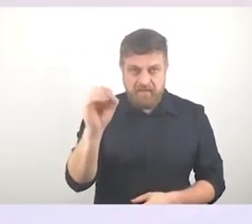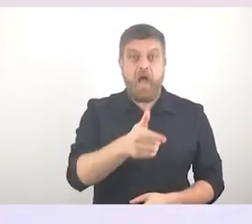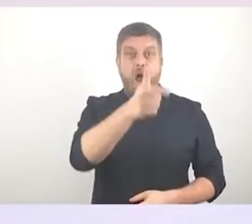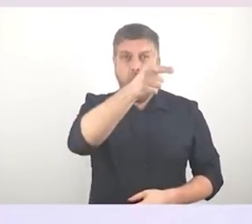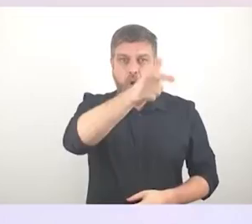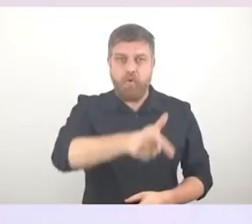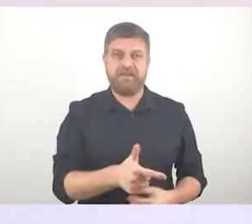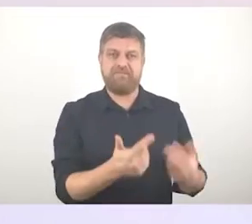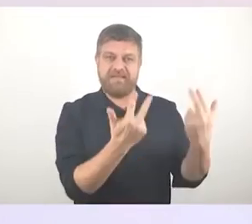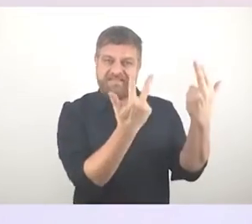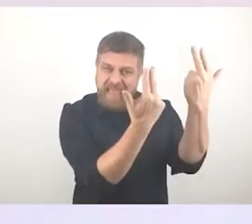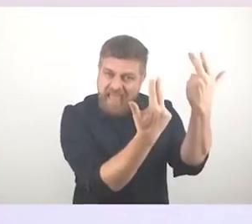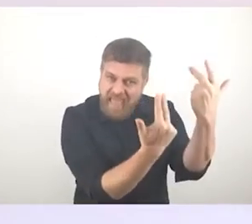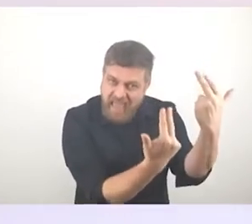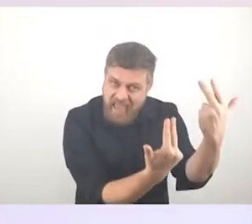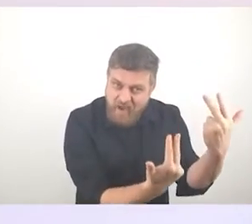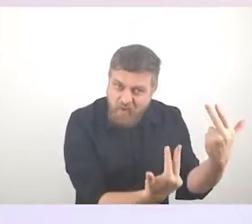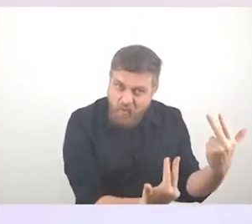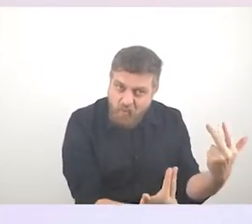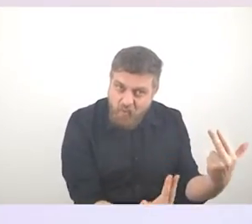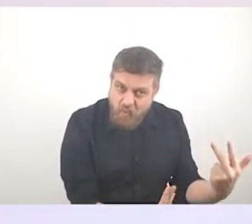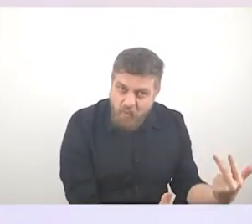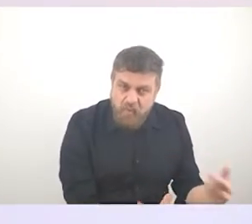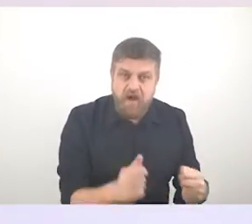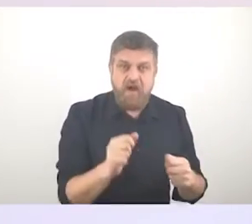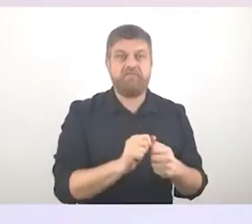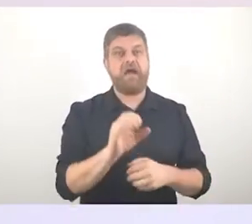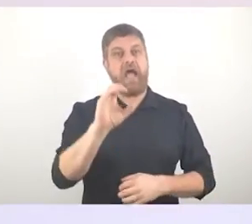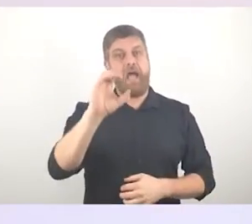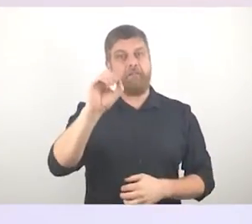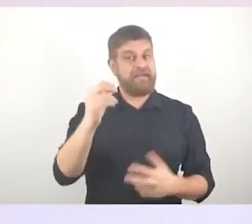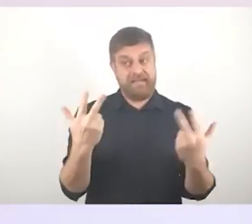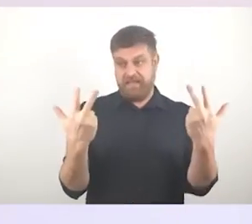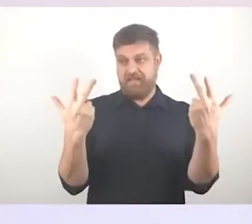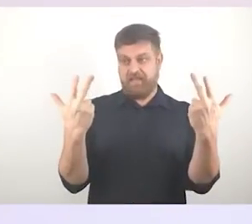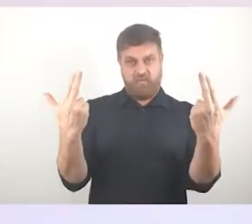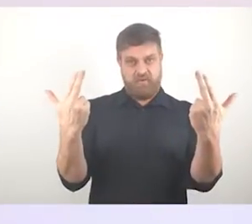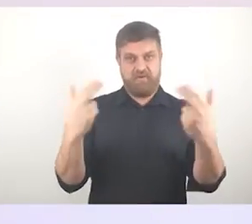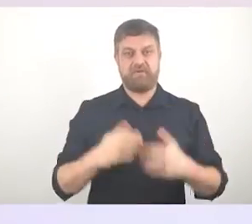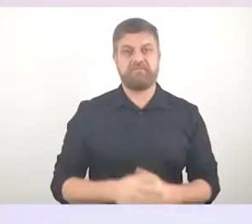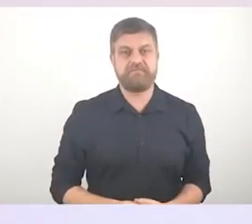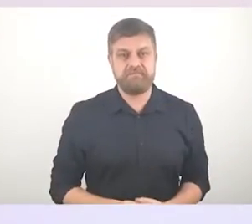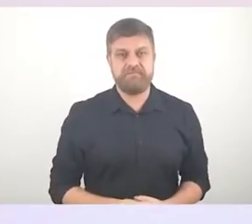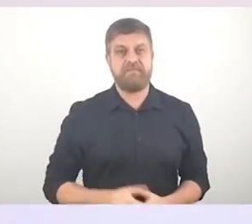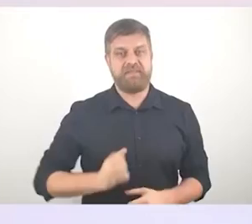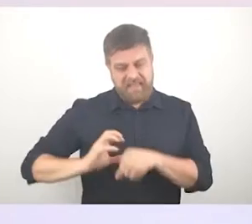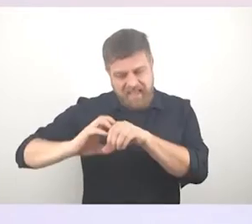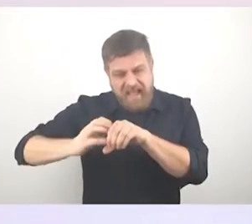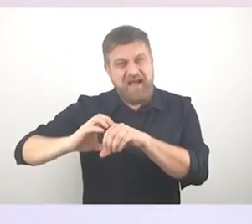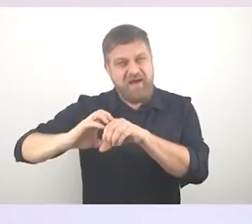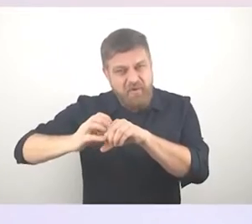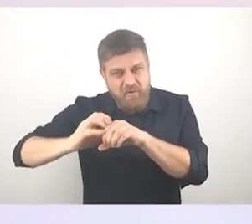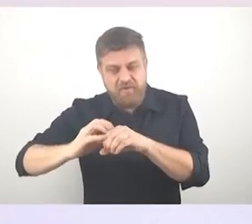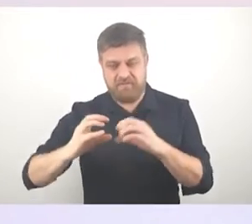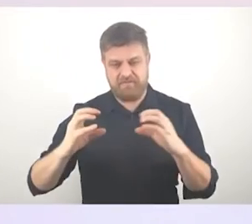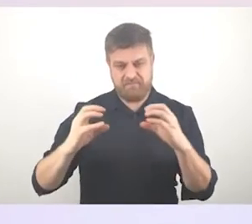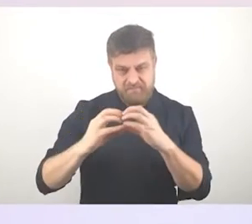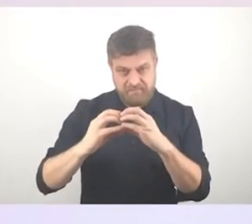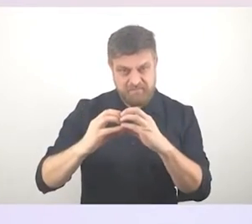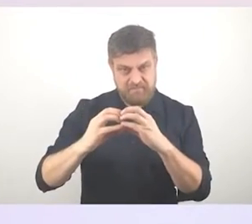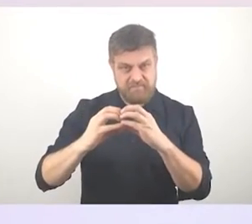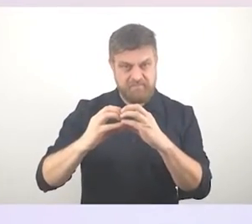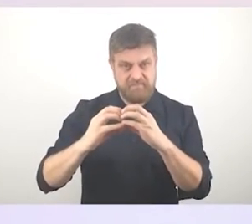você repete o processo todo, faz a outra bolinha igual, né? Tá aqui um lado com a rosca, o outro